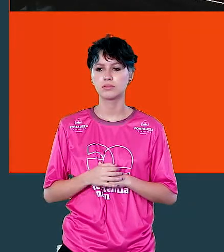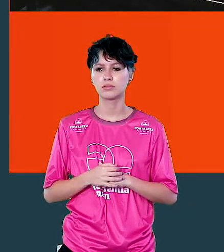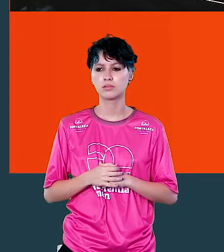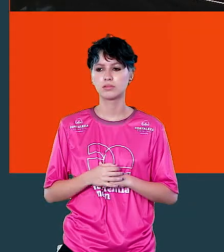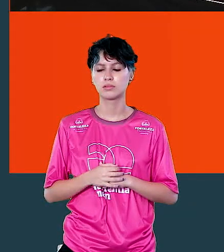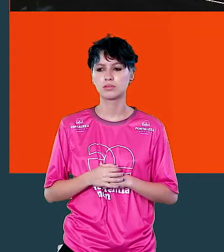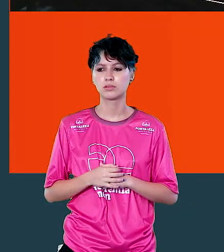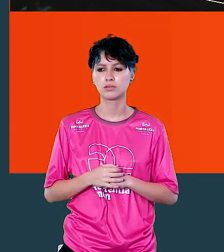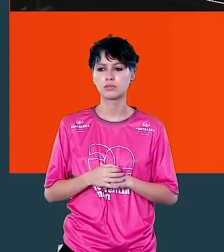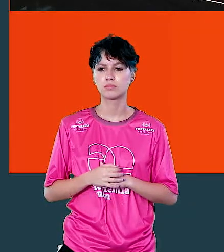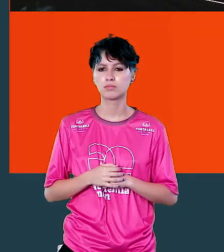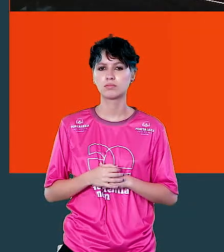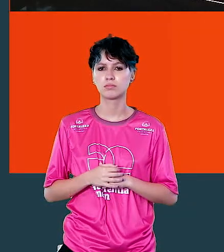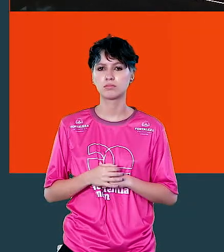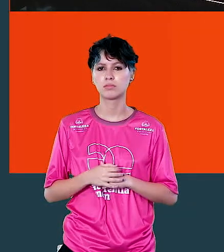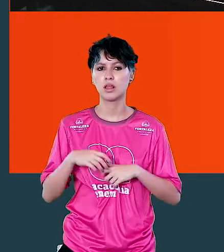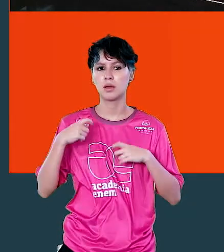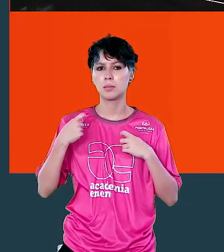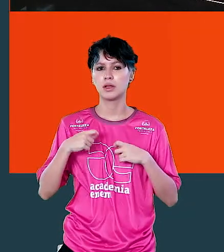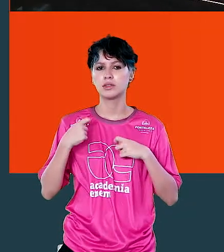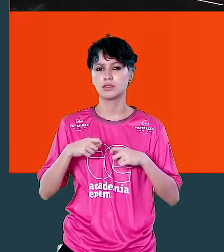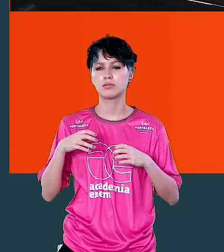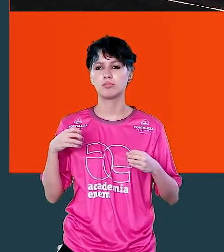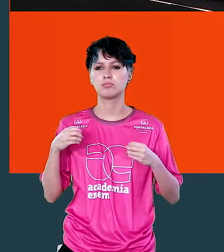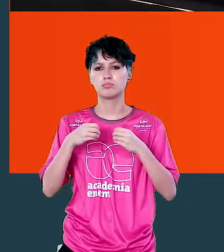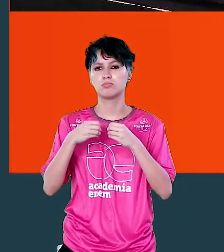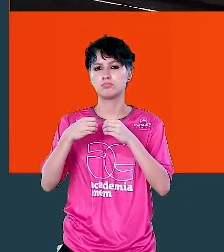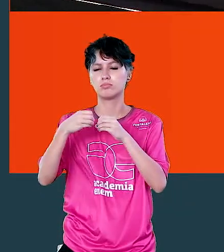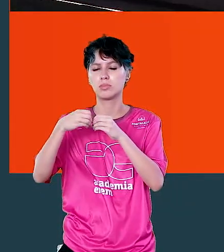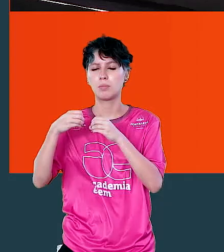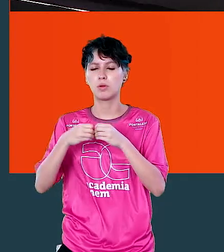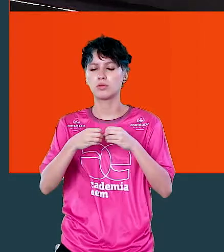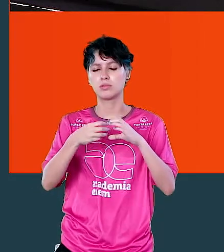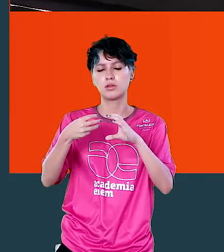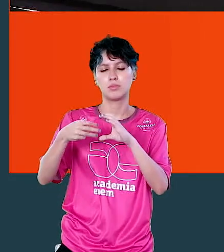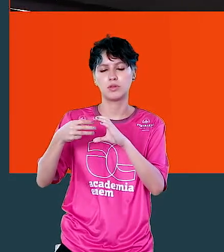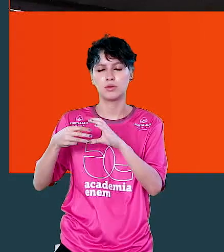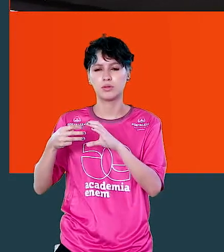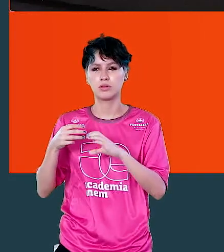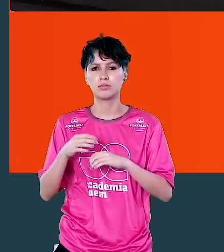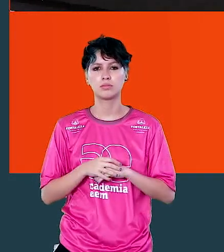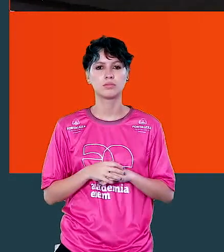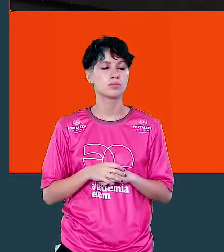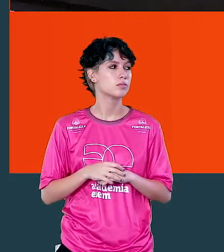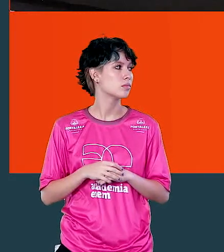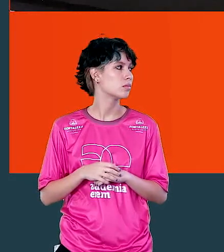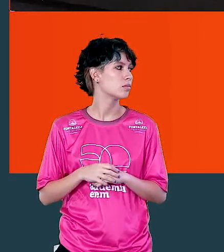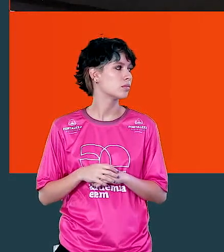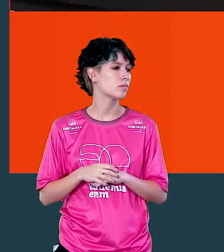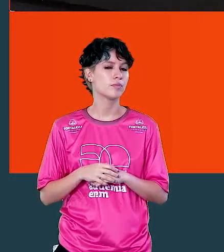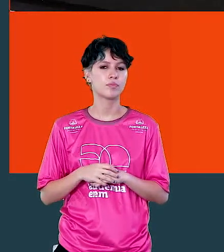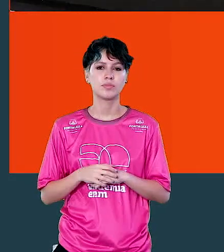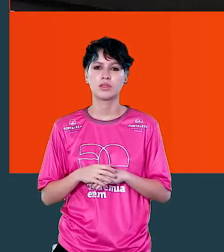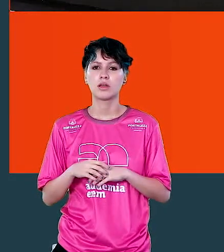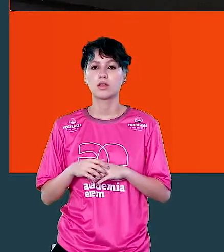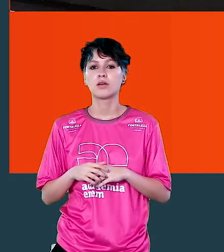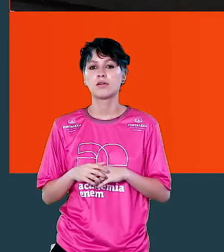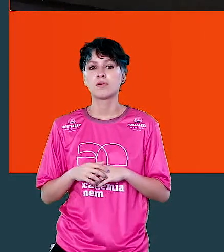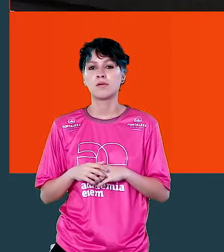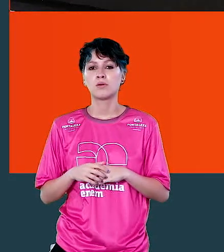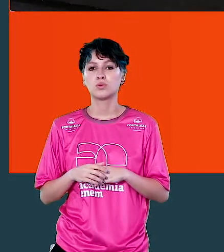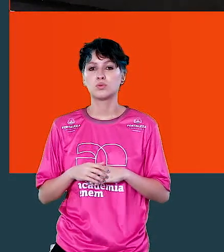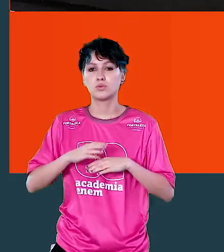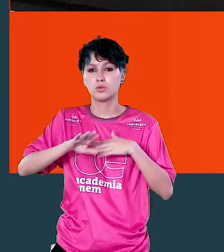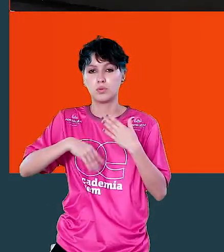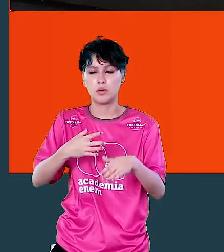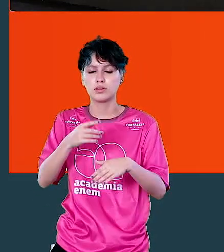quê? Próximas. Como é que eu aproximo as moléculas? Fazendo um resfriamento. Ou aumentando a